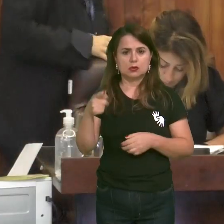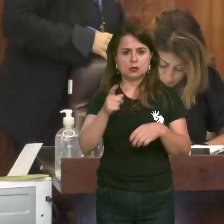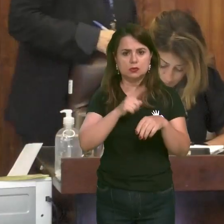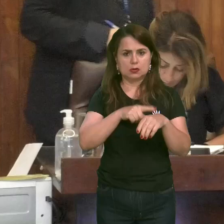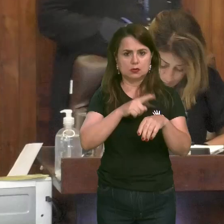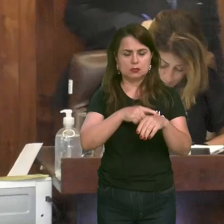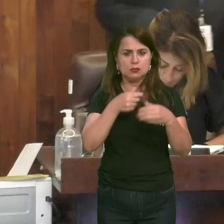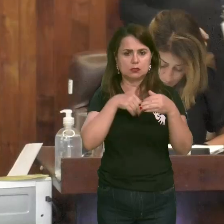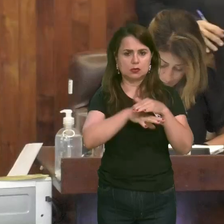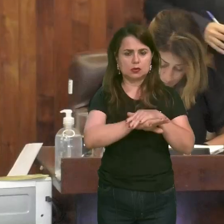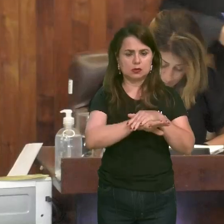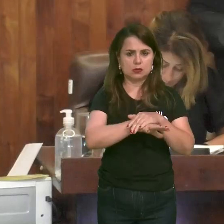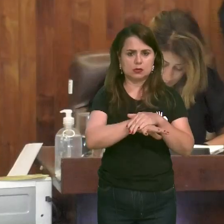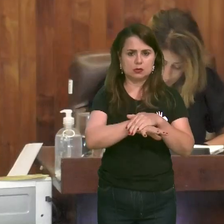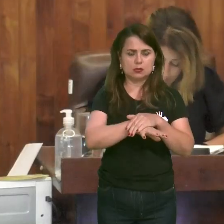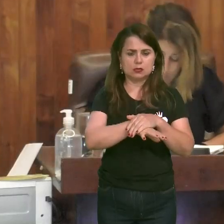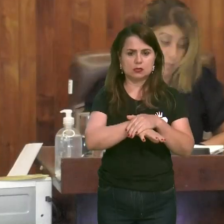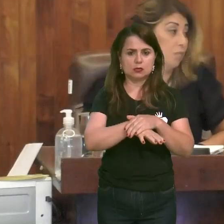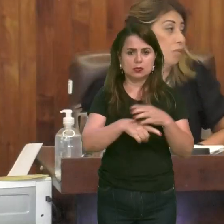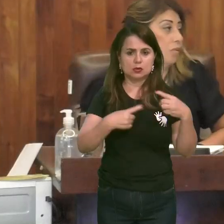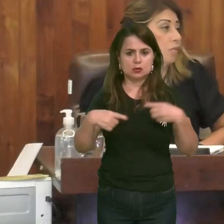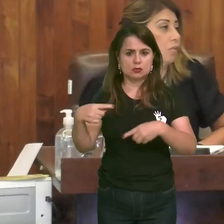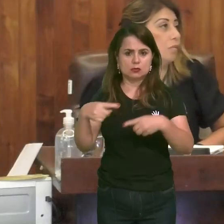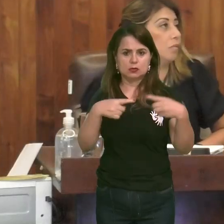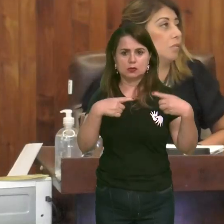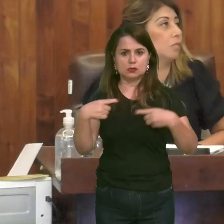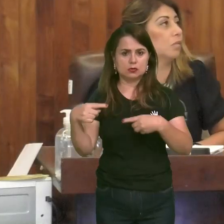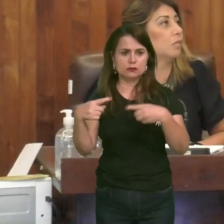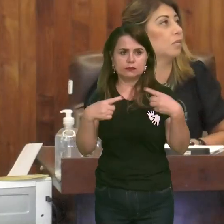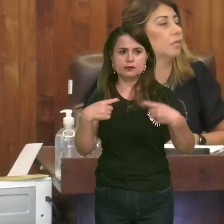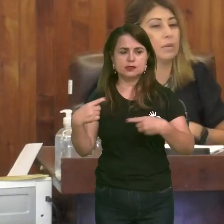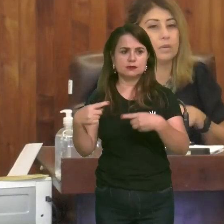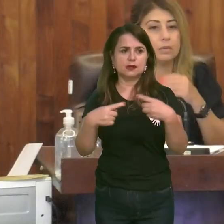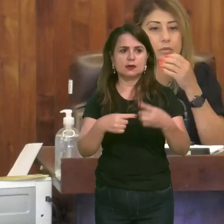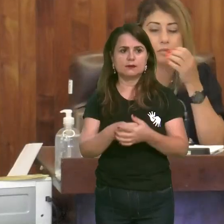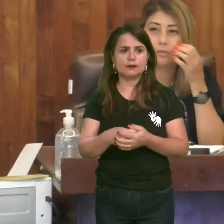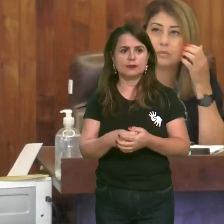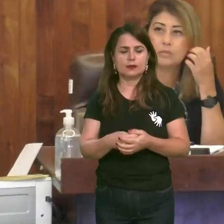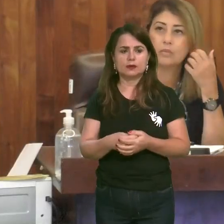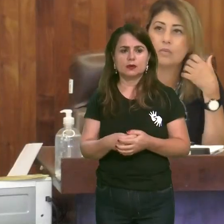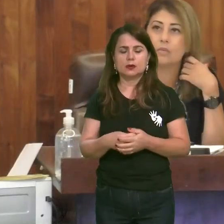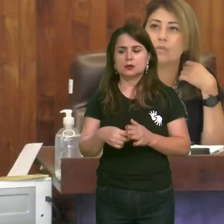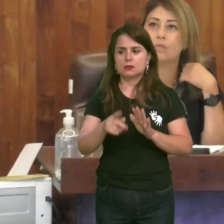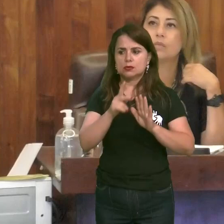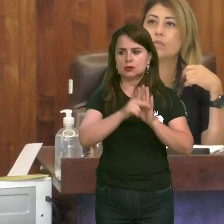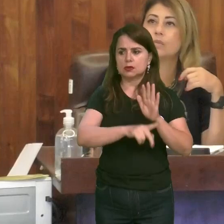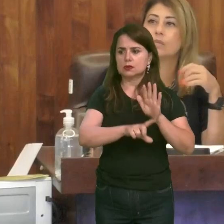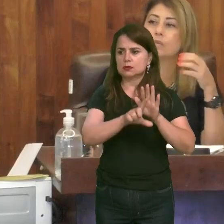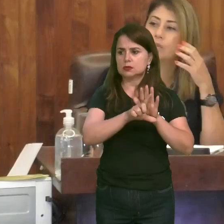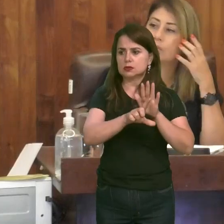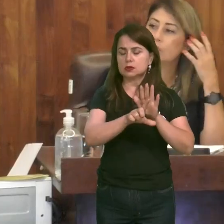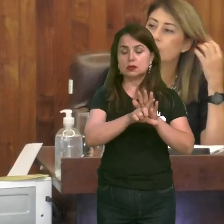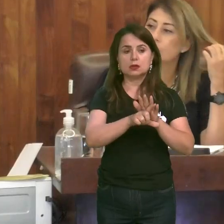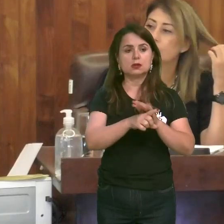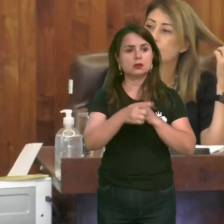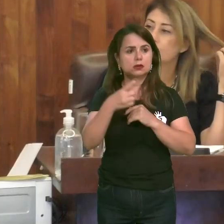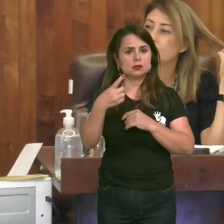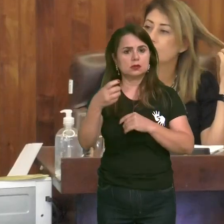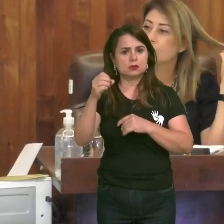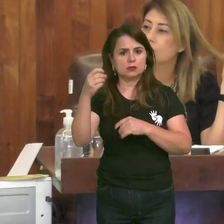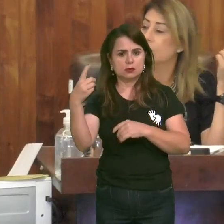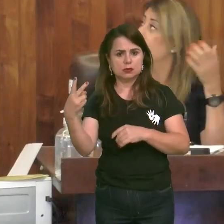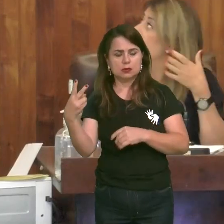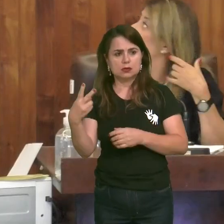vossa excelência será preservado Continua em discussão o projeto de lei 112 2022 da prefeitura municipal